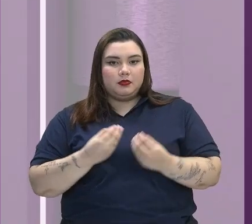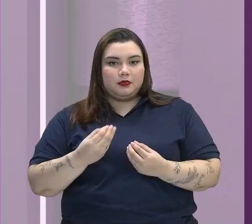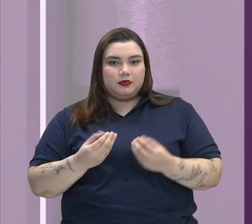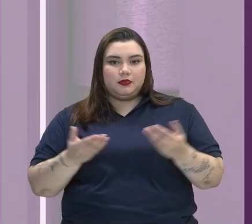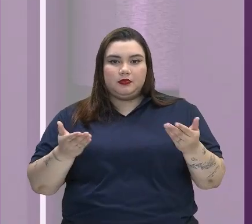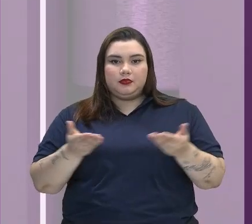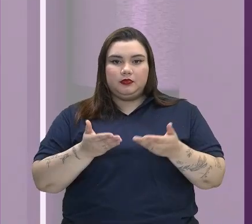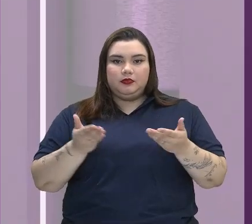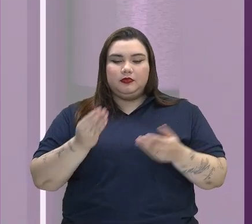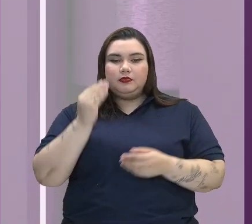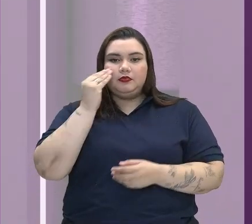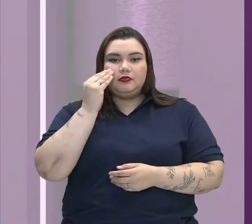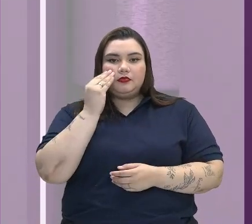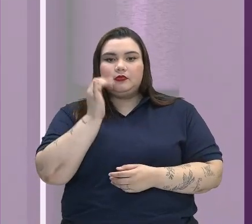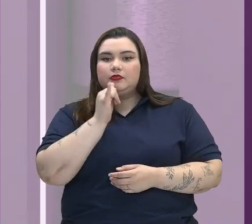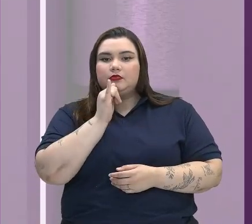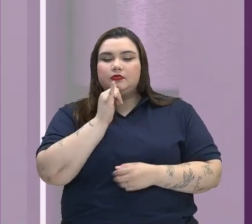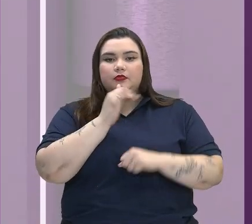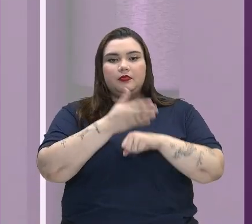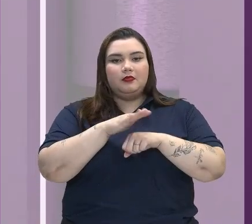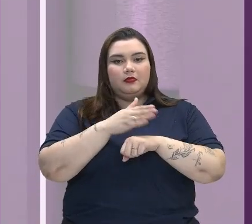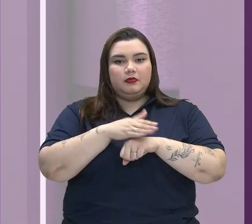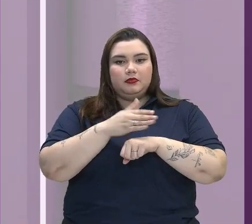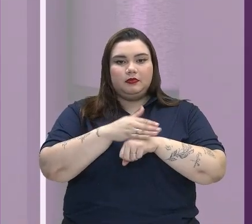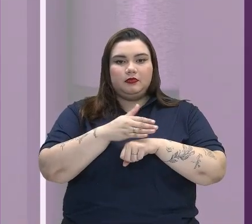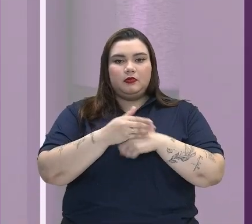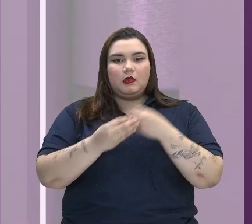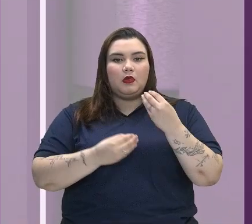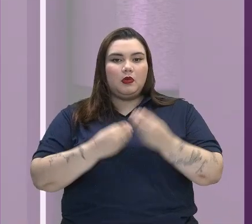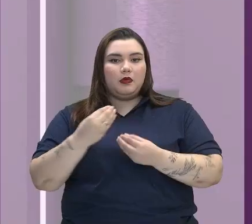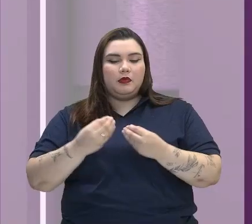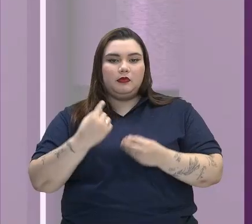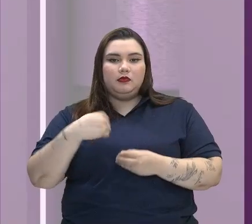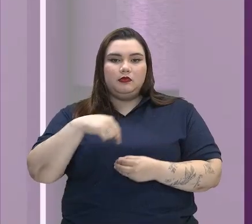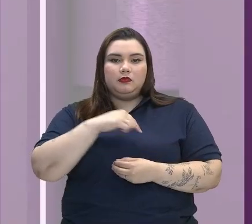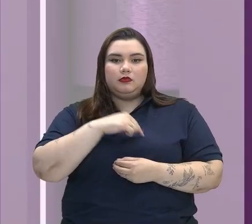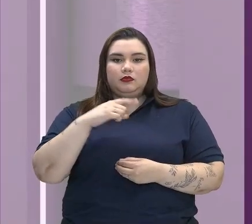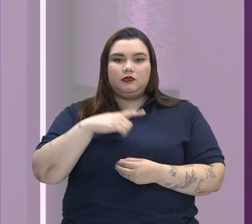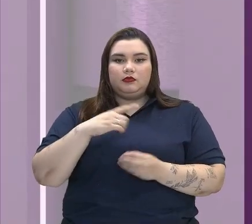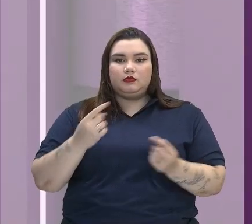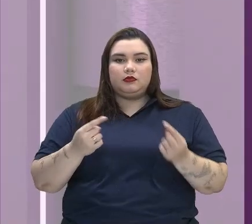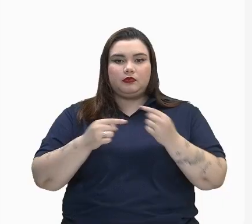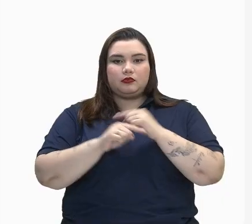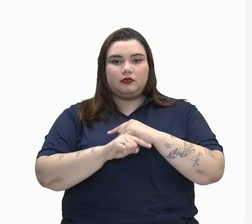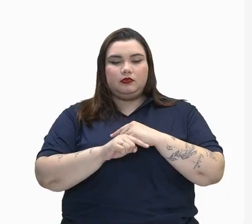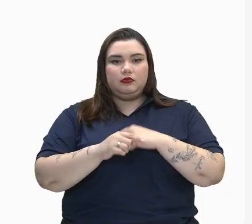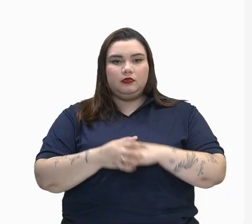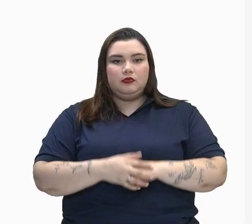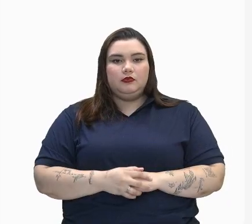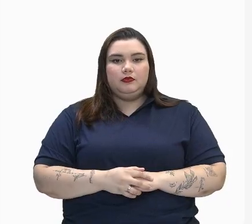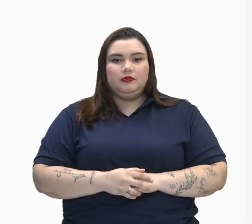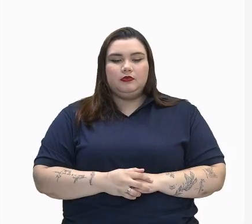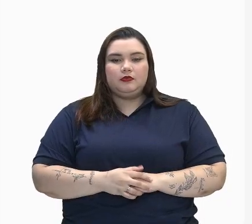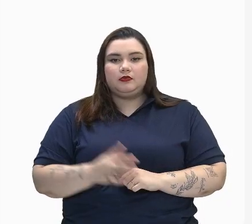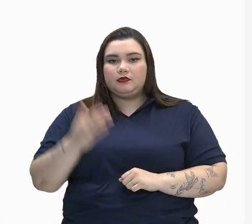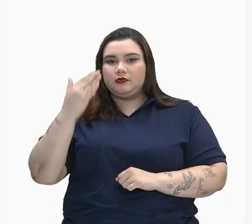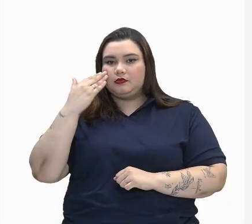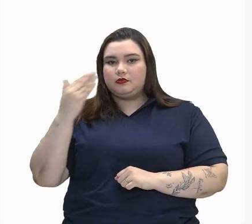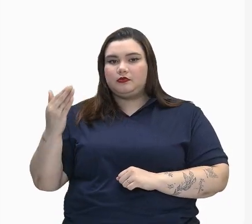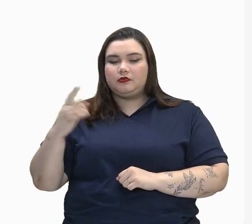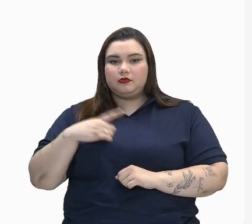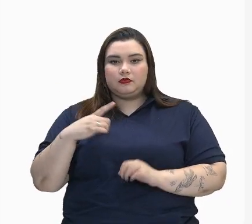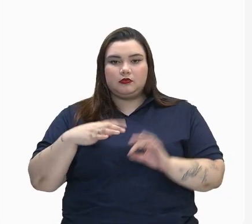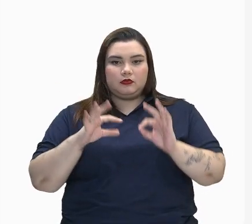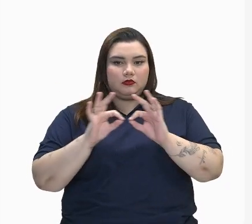Vamos então a um exemplo aqui na prática de como a gente faz o inverso. Vamos lá. Observem aqui que nós temos uma